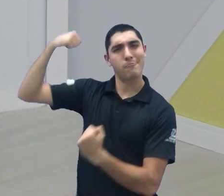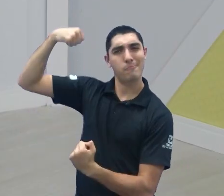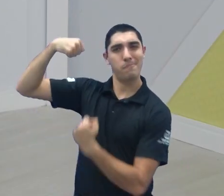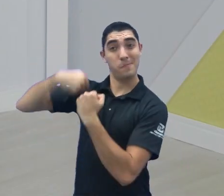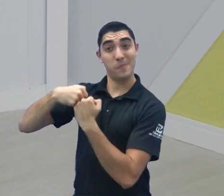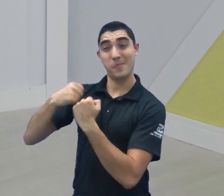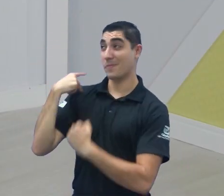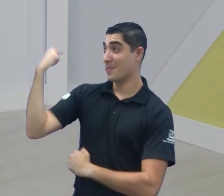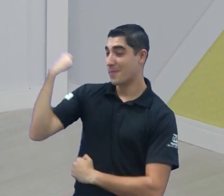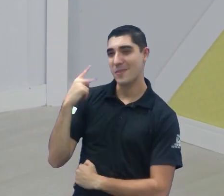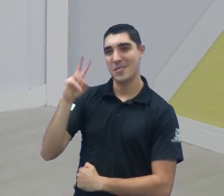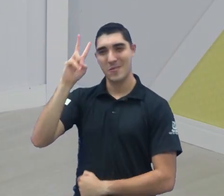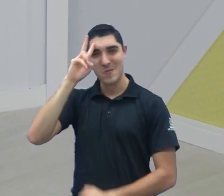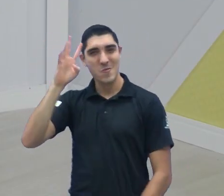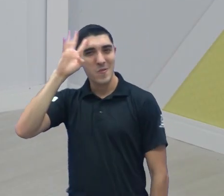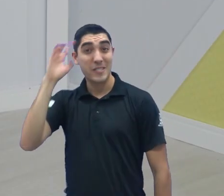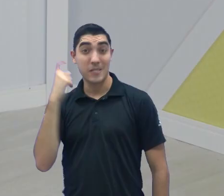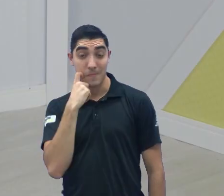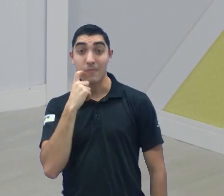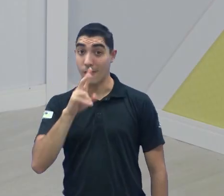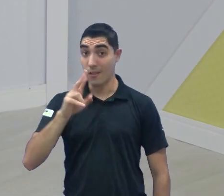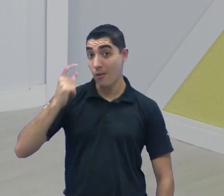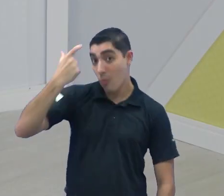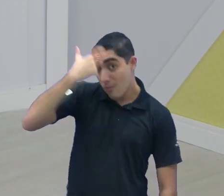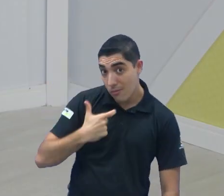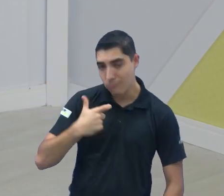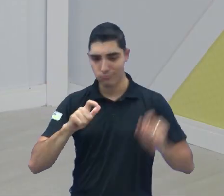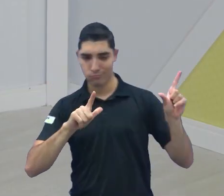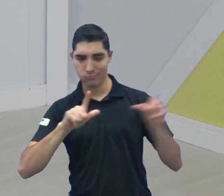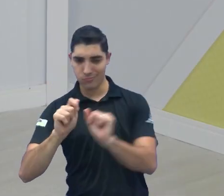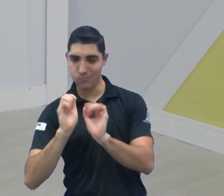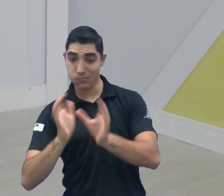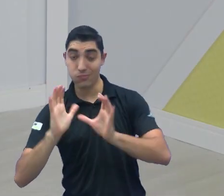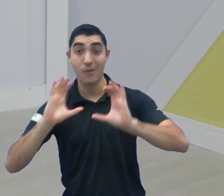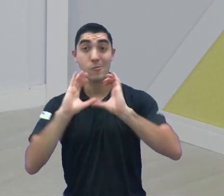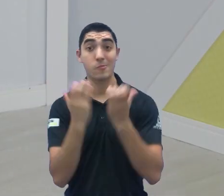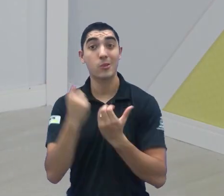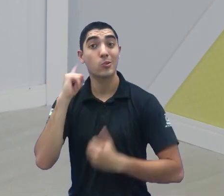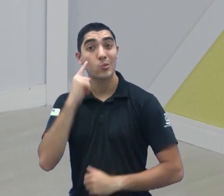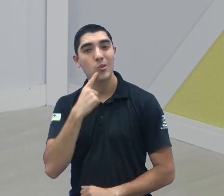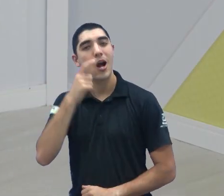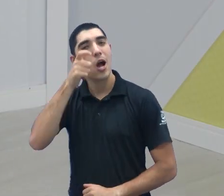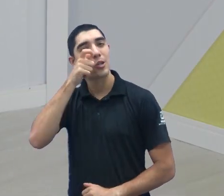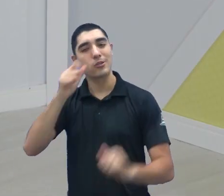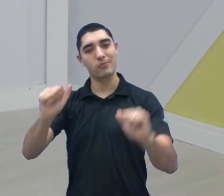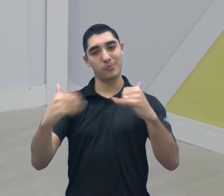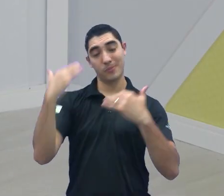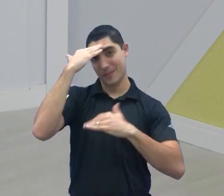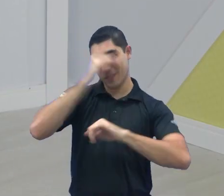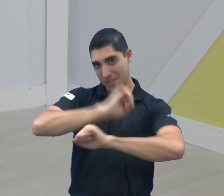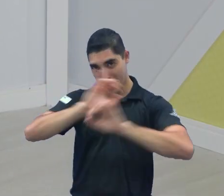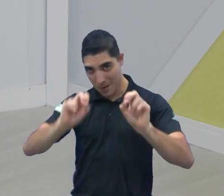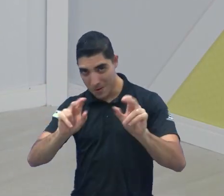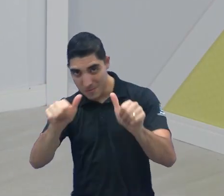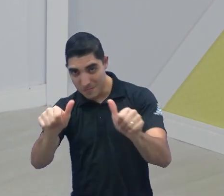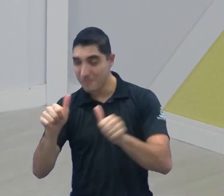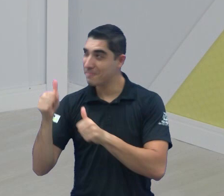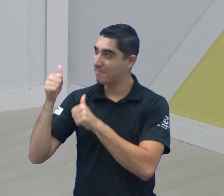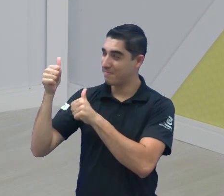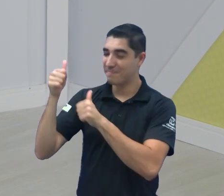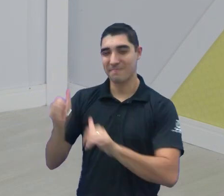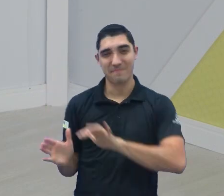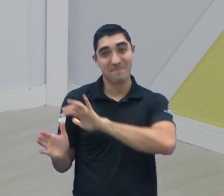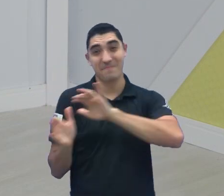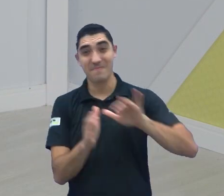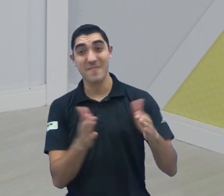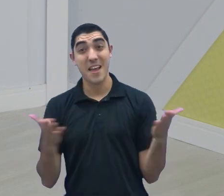quarta e sexta. Luizão, repito, levando sempre a informação para a comunidade surda que acompanha o nosso programa, tá certo? E o nosso Hora do Esporte, claro,